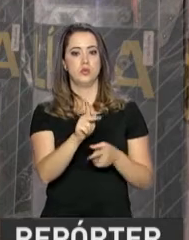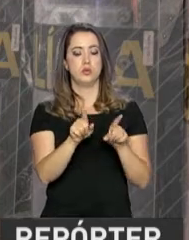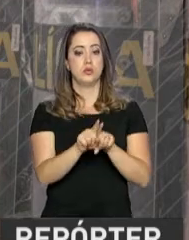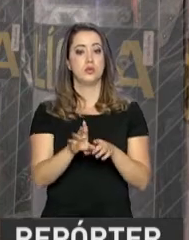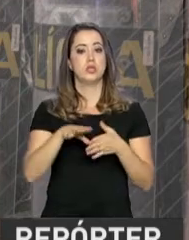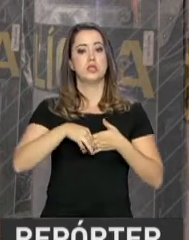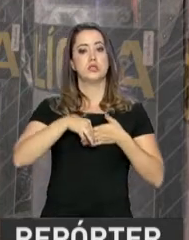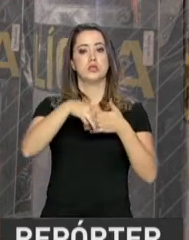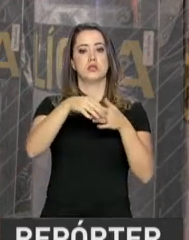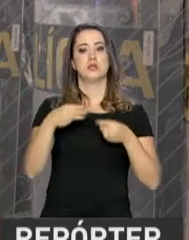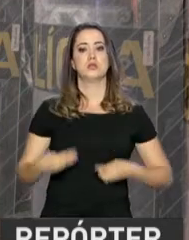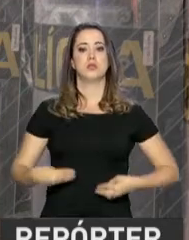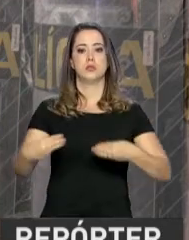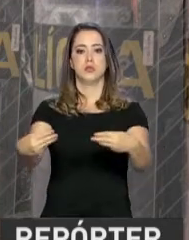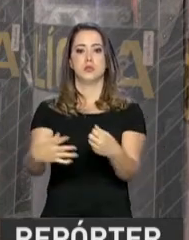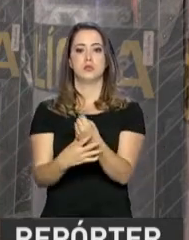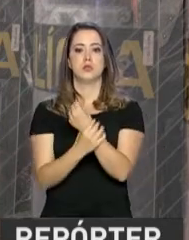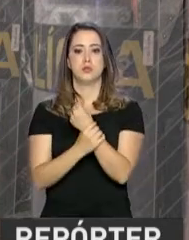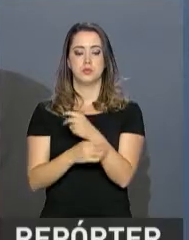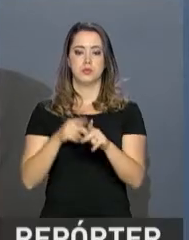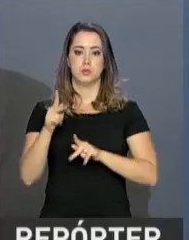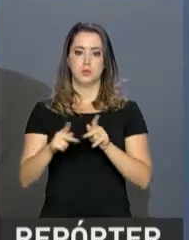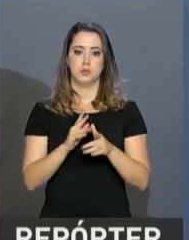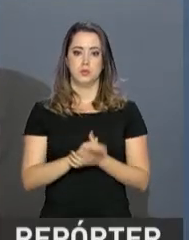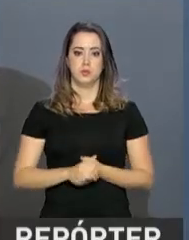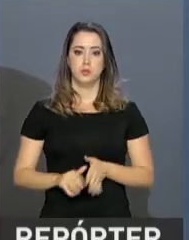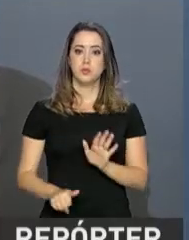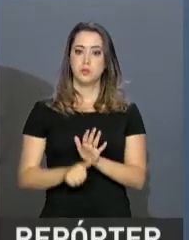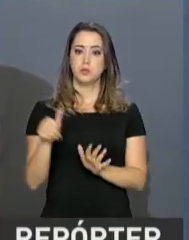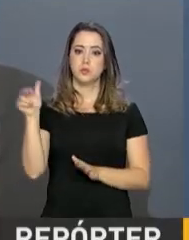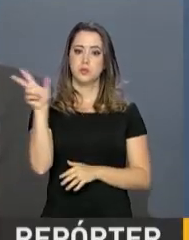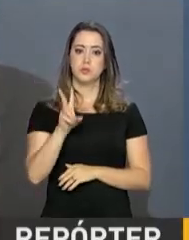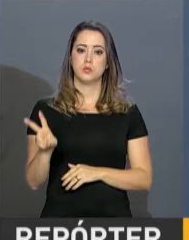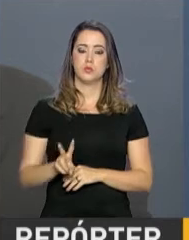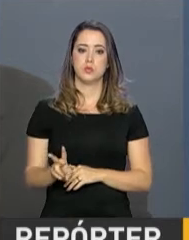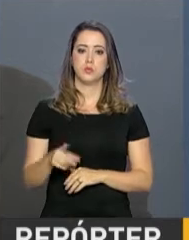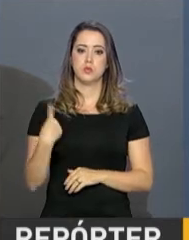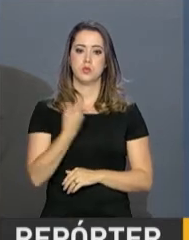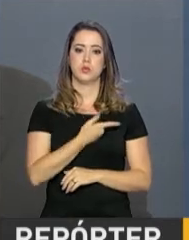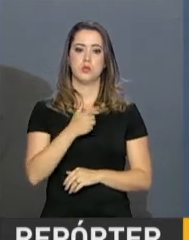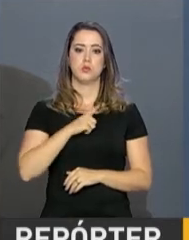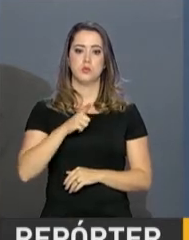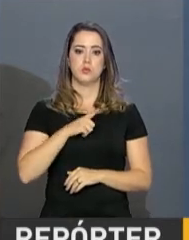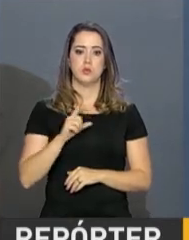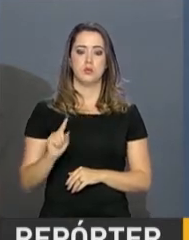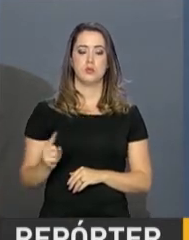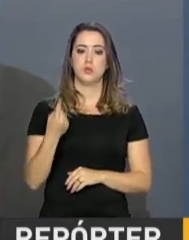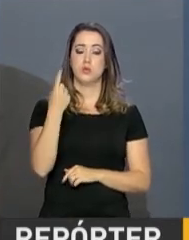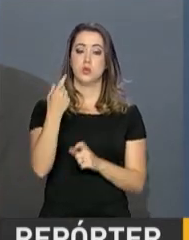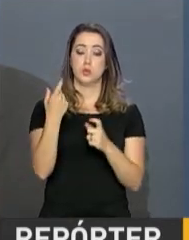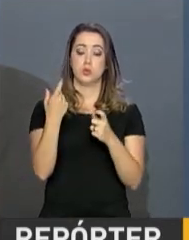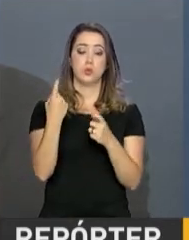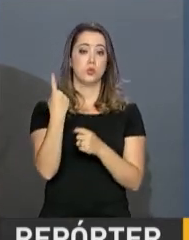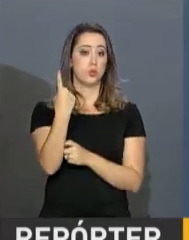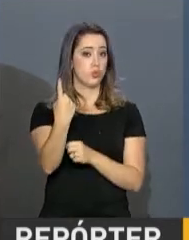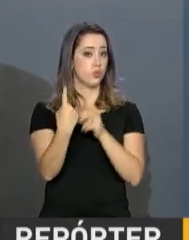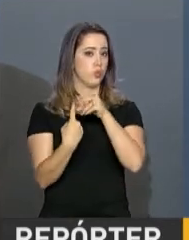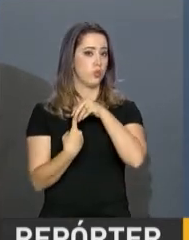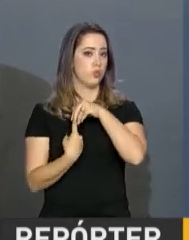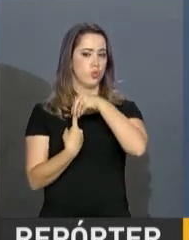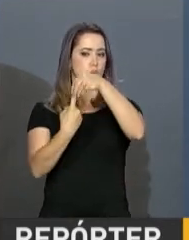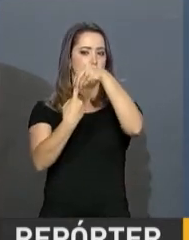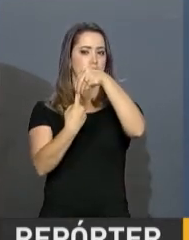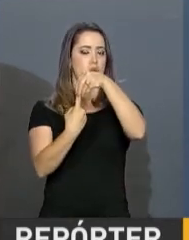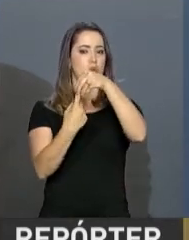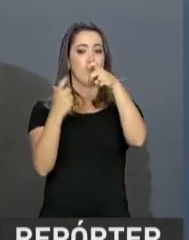extraordinário da segurança pública pela primeira vez nós vamos ter uma unidade em compartilhamento